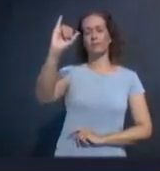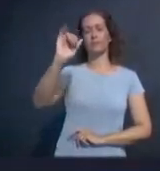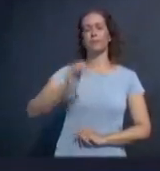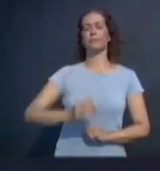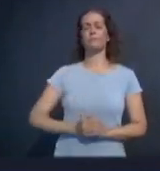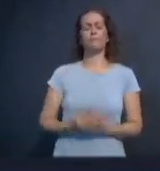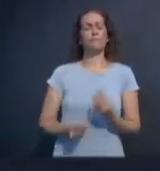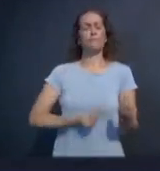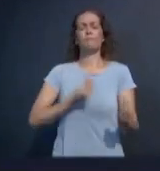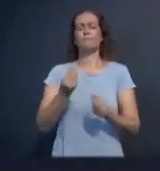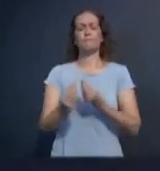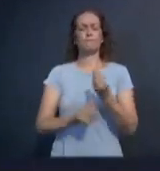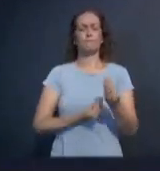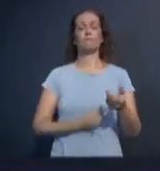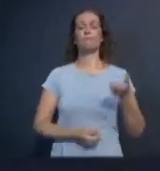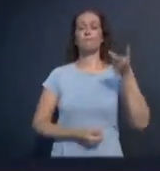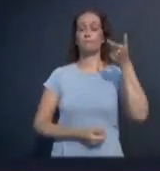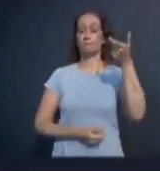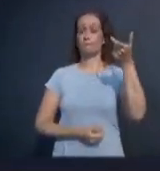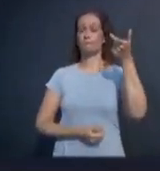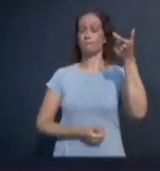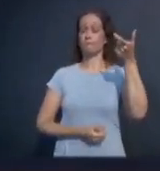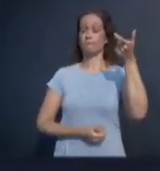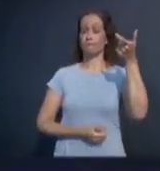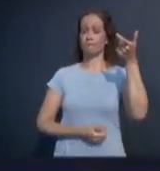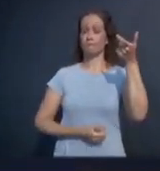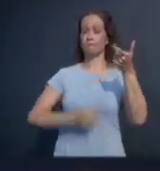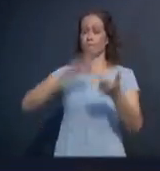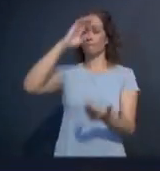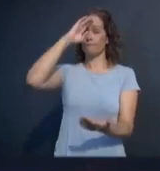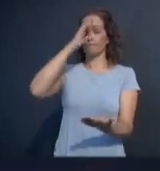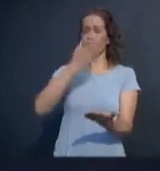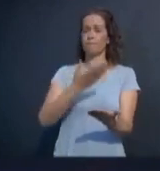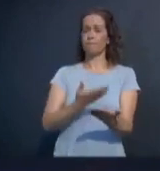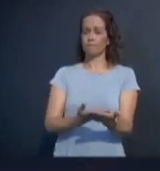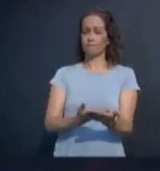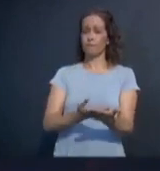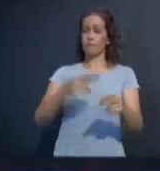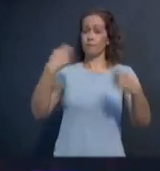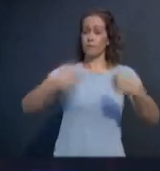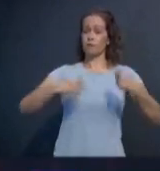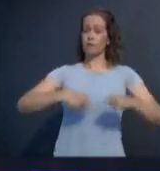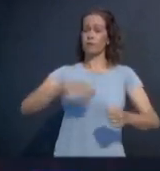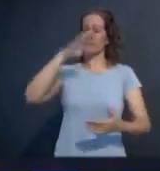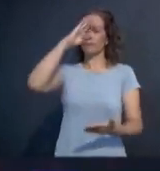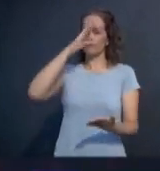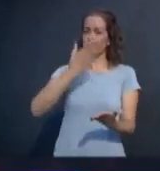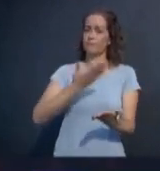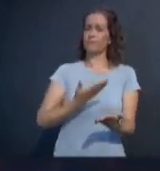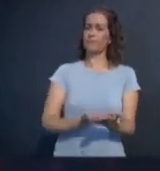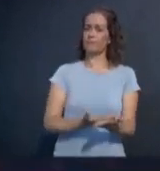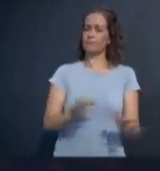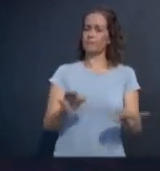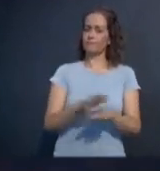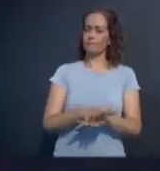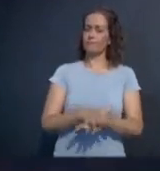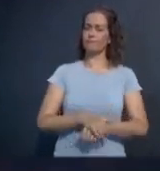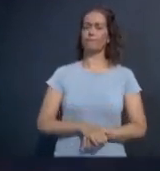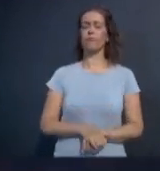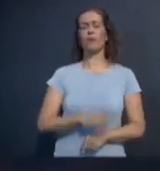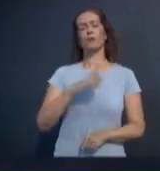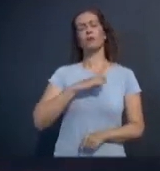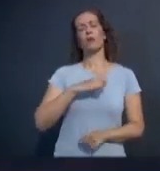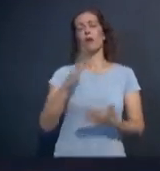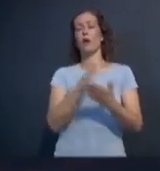vem por uma única palavra, que é crer. Crer. Existem pessoas que não têm